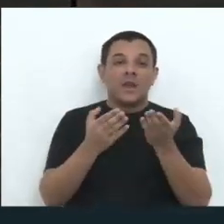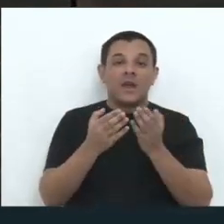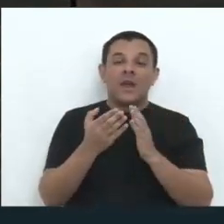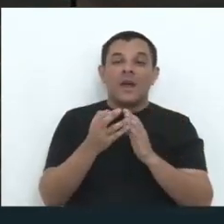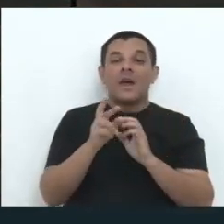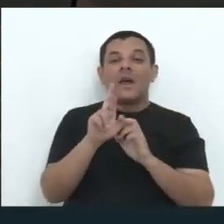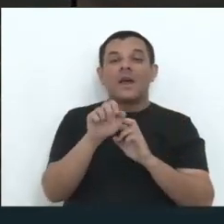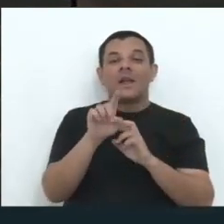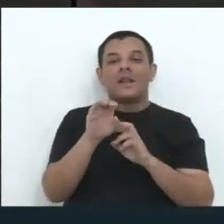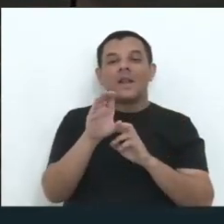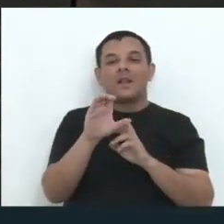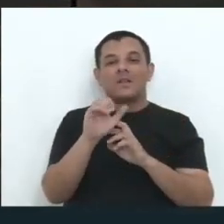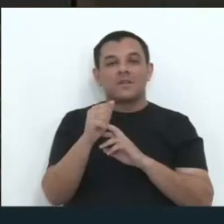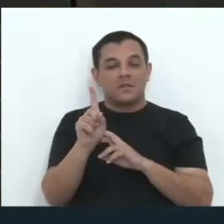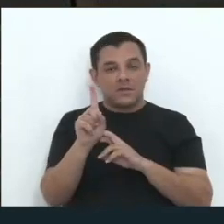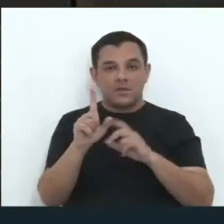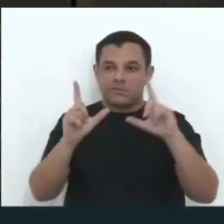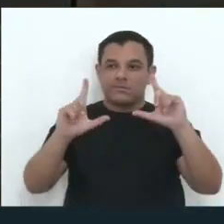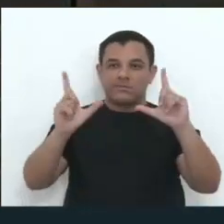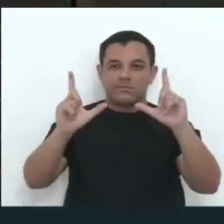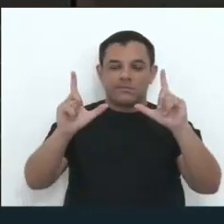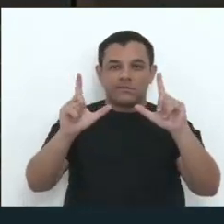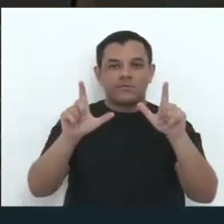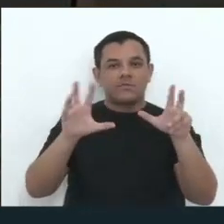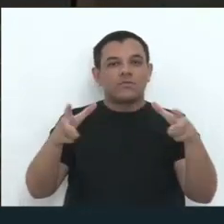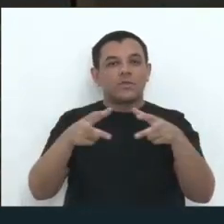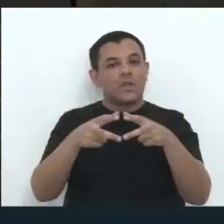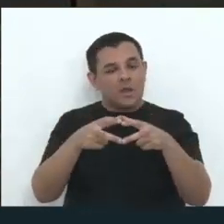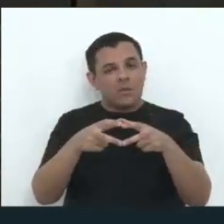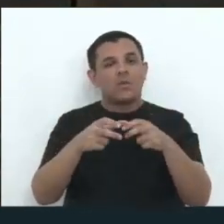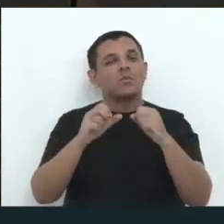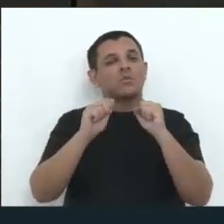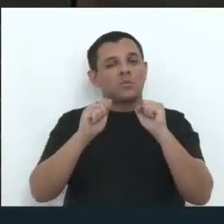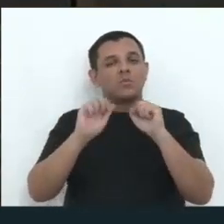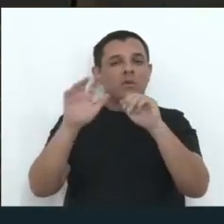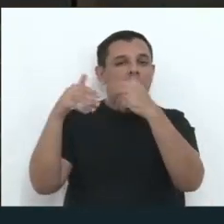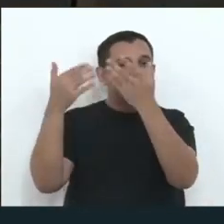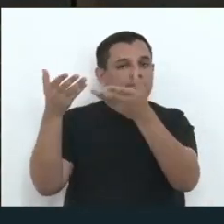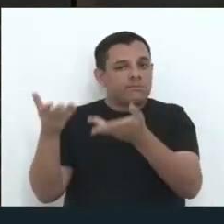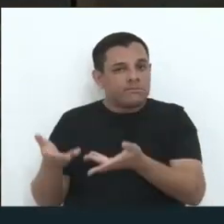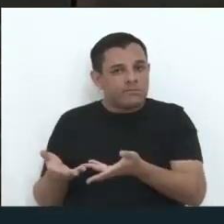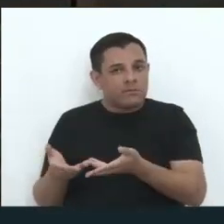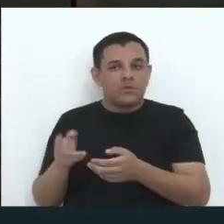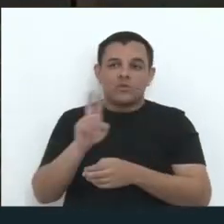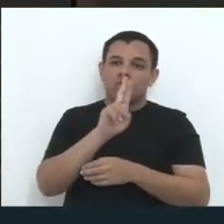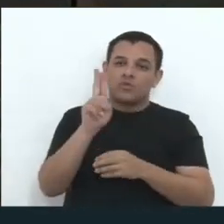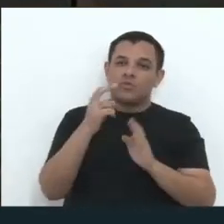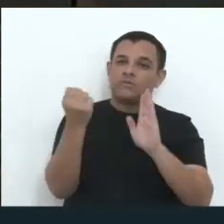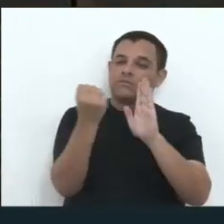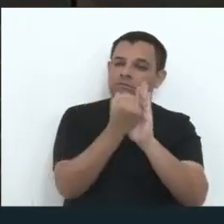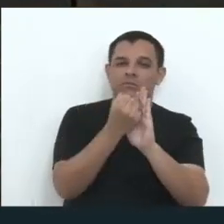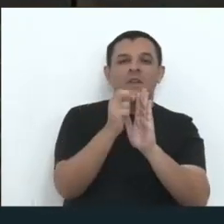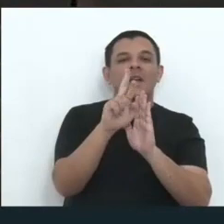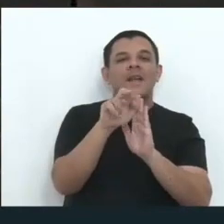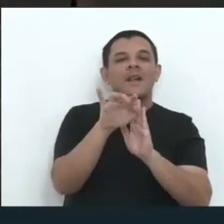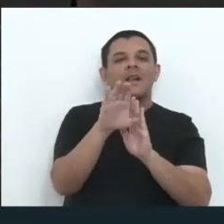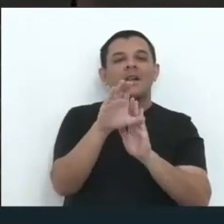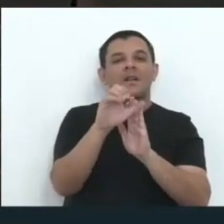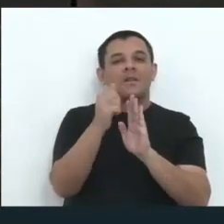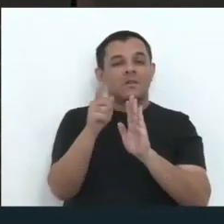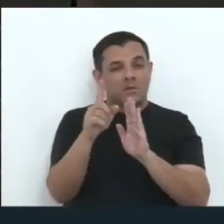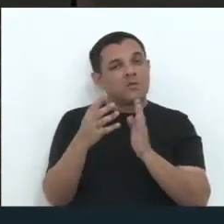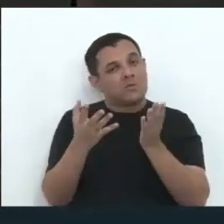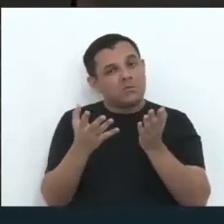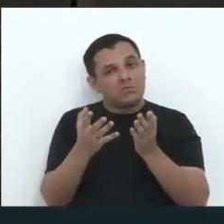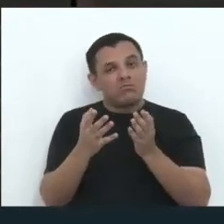Câmara, né, e homenagear o Pedro Notaro, dando o nome da redação da TV Câmara, jornalista Pedro Notaro.